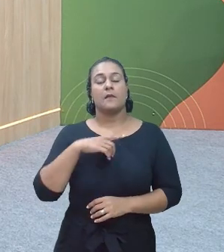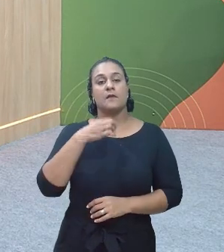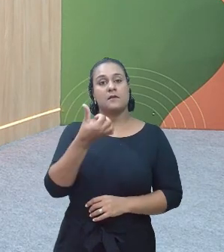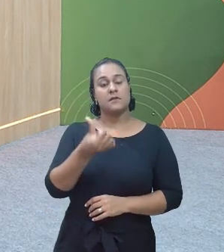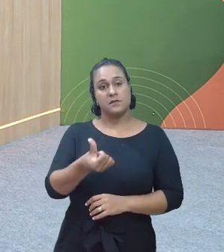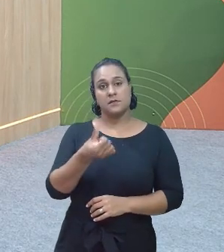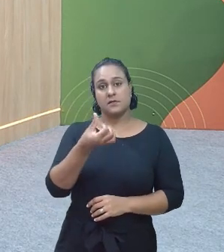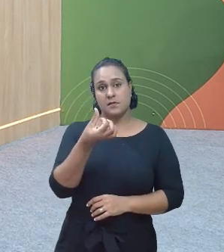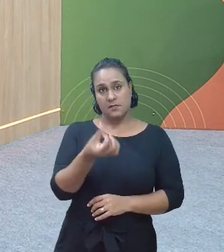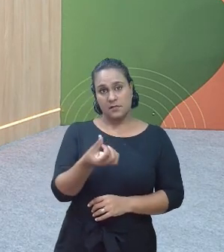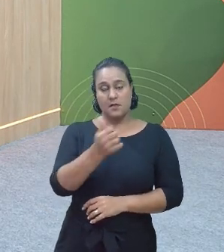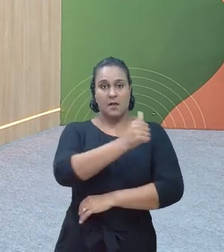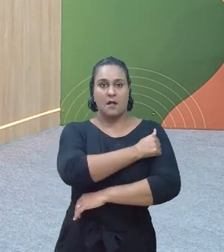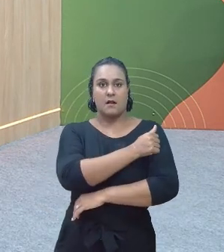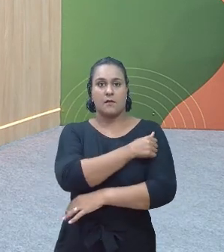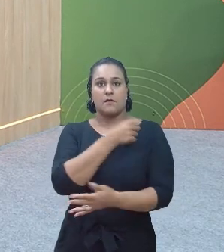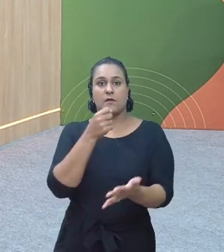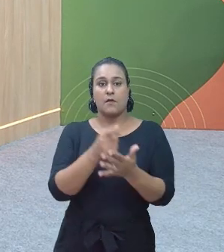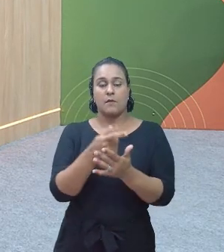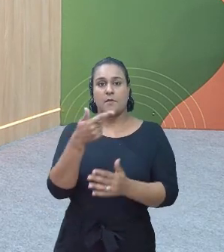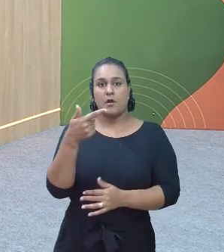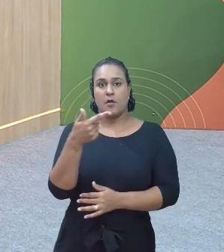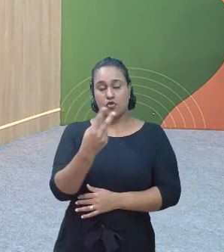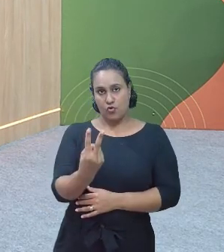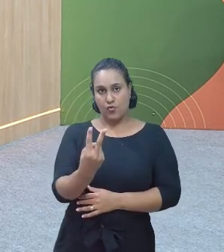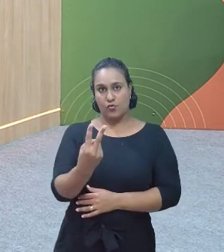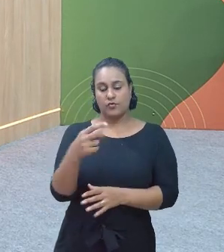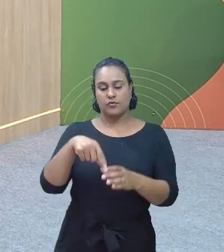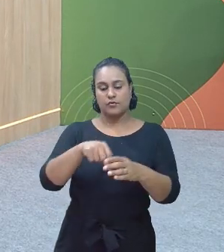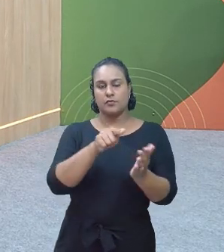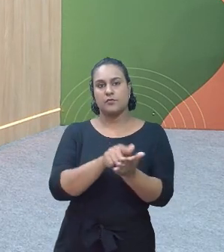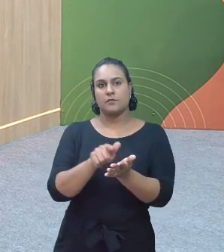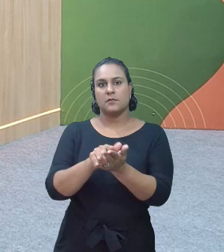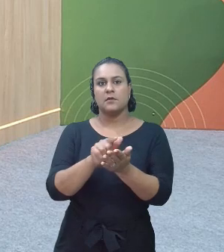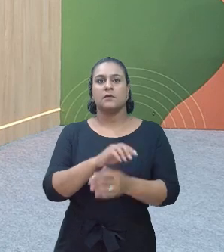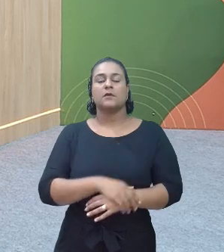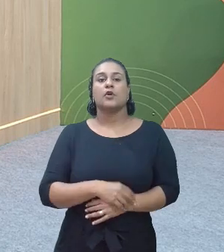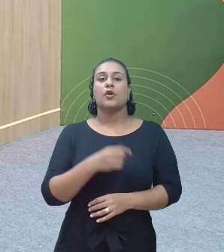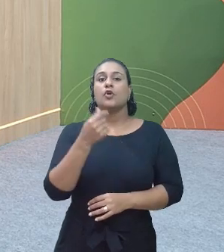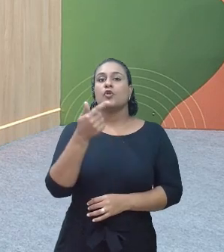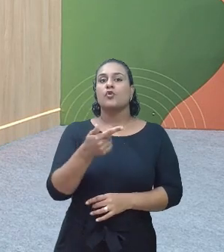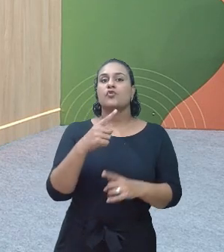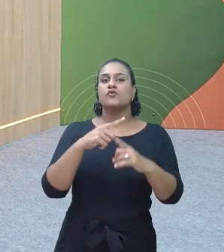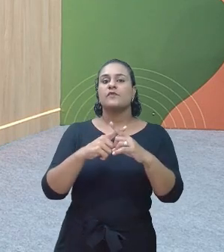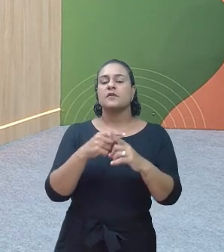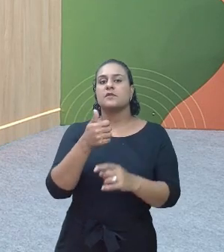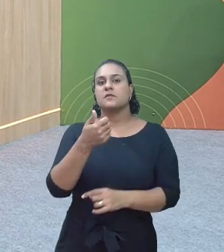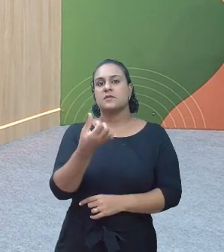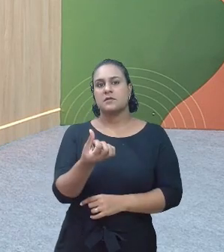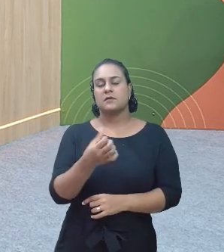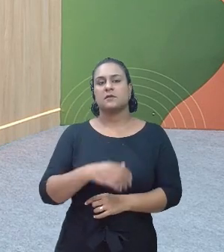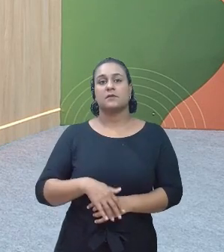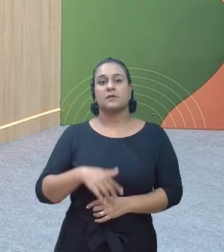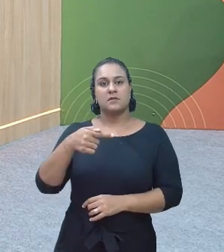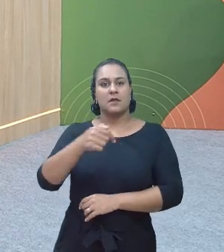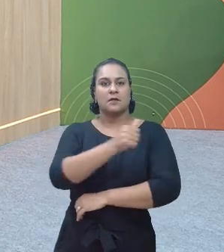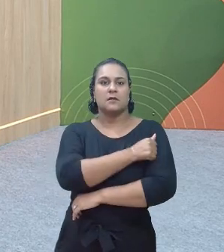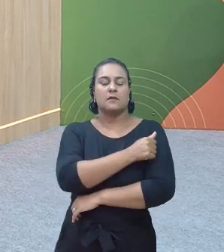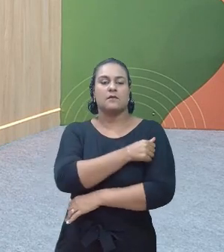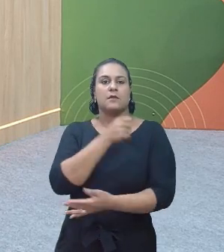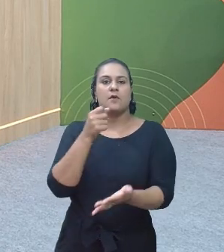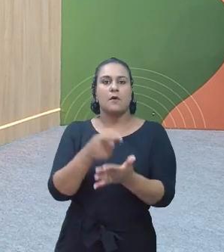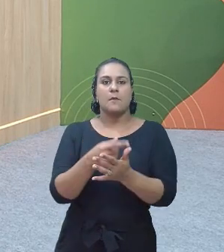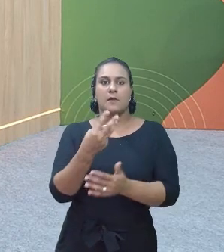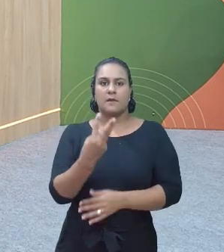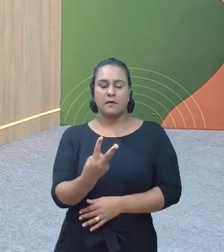16 alunos que compraram 2 bilhetes, 2 vezes 16. Eu tenho 7 alunos que compraram 3